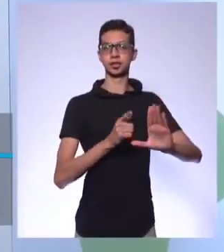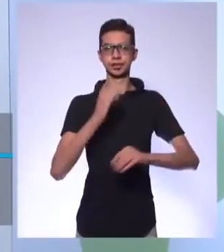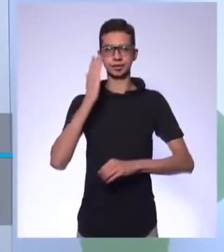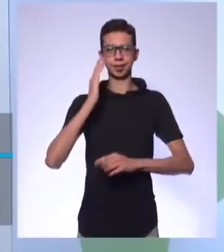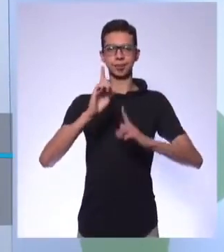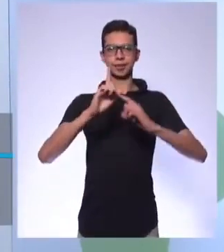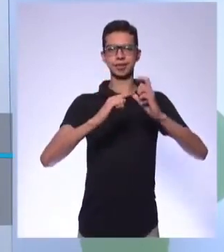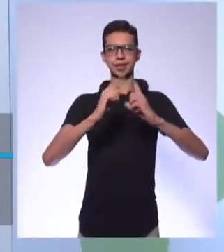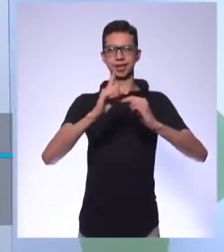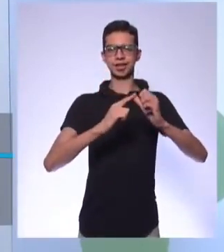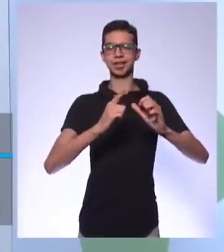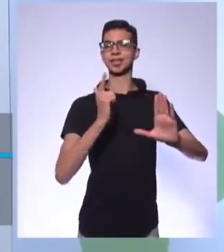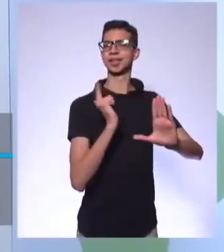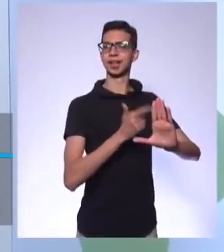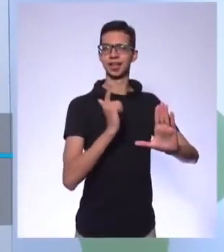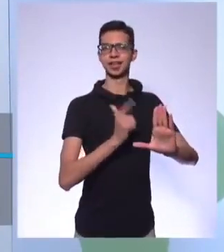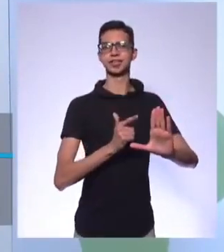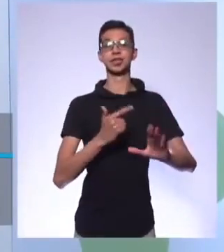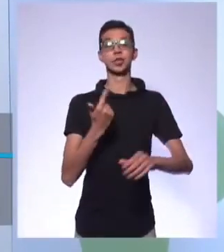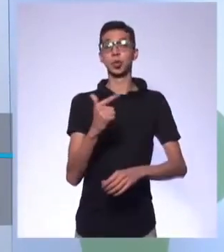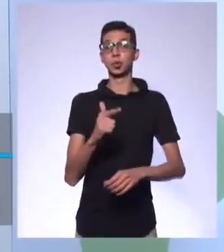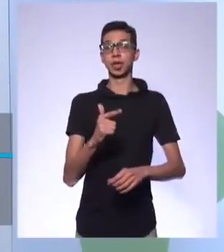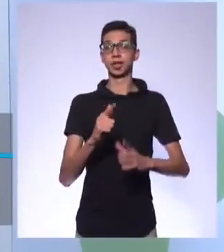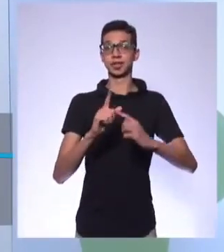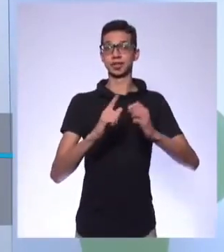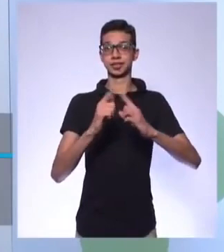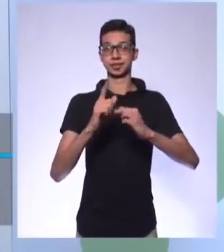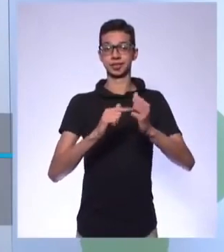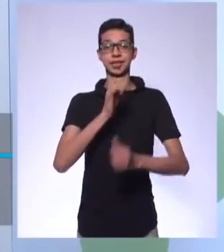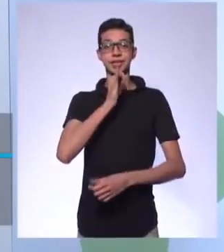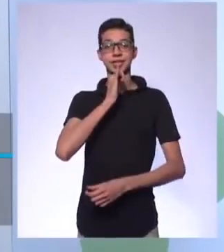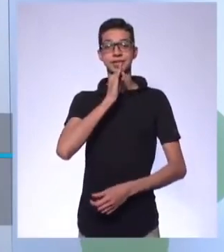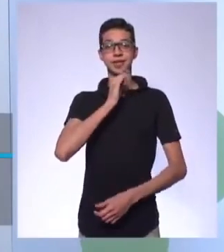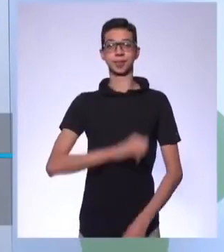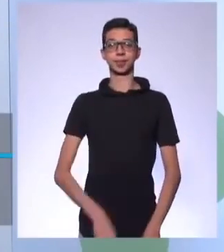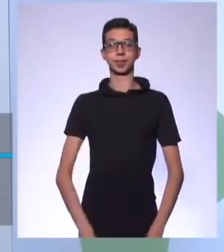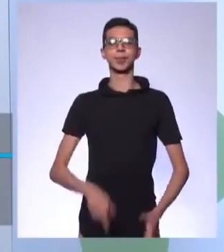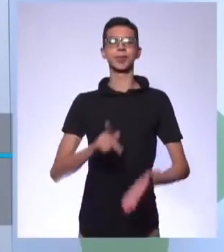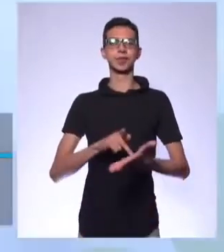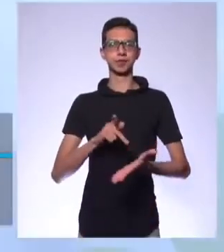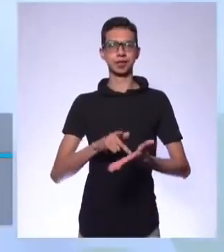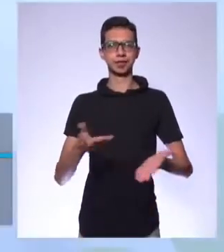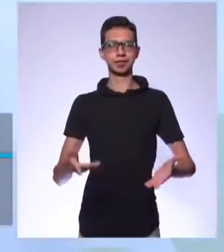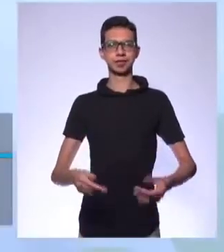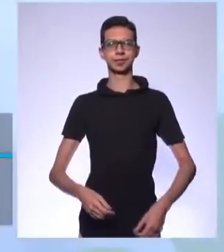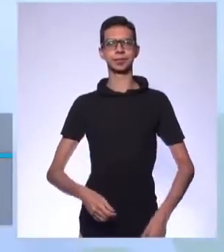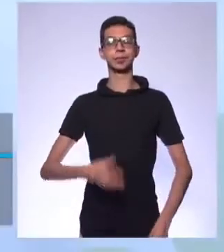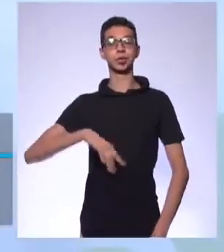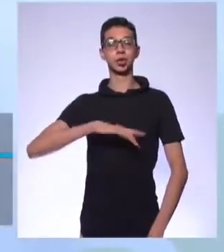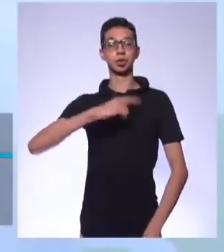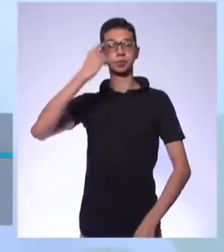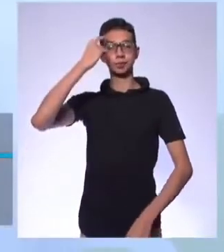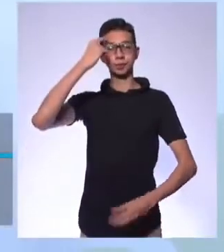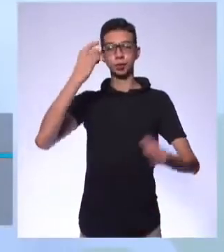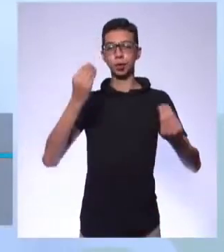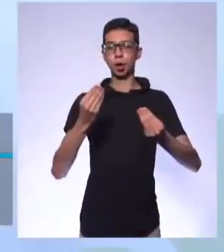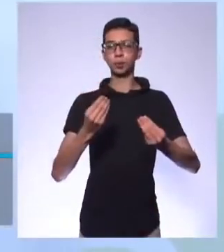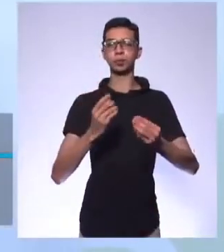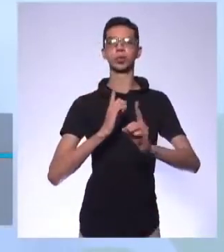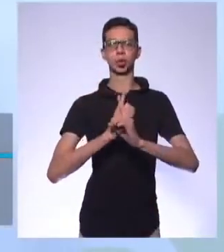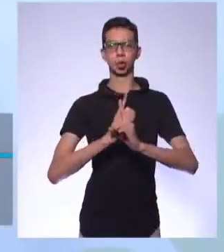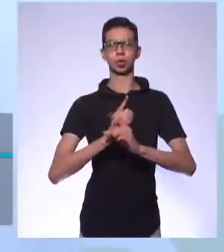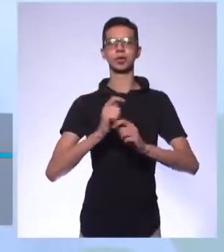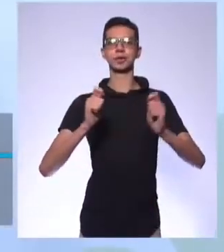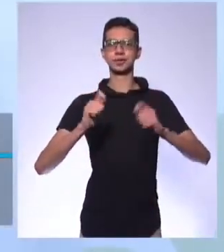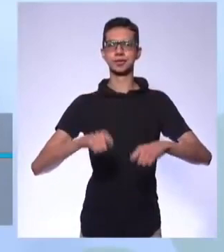é uma crítica, né? Ou a falta de estrelinhas, no caso, né? É verdade. Então a gente acha aí um jeito, parece que a coisa é